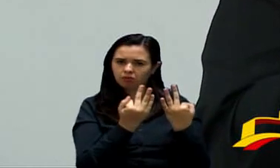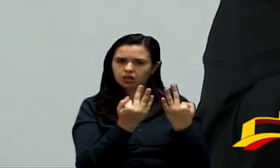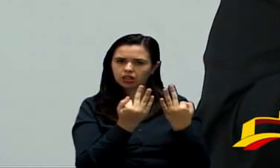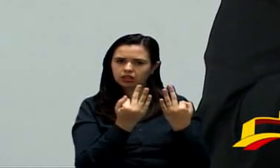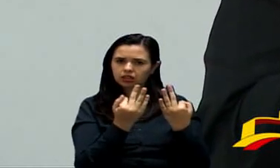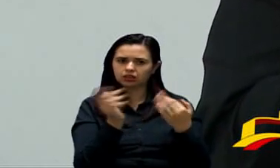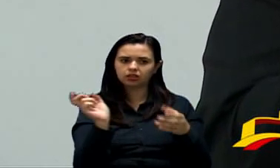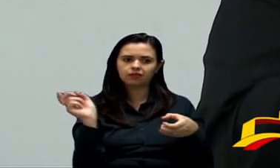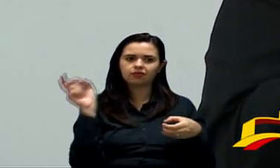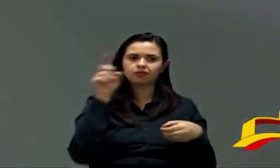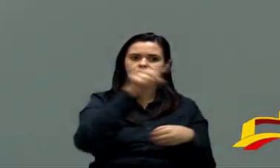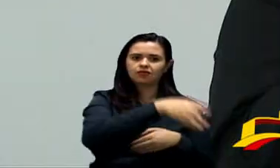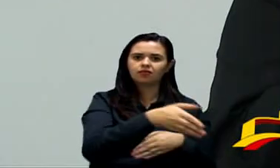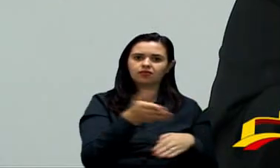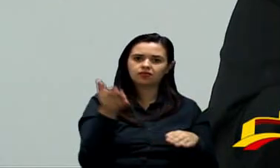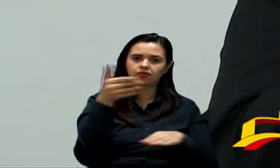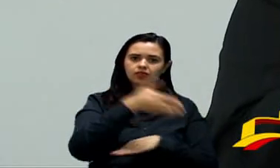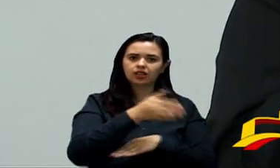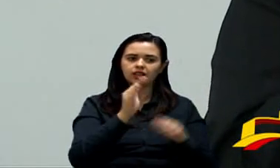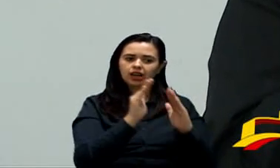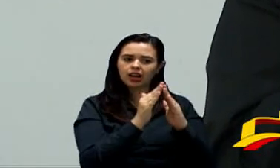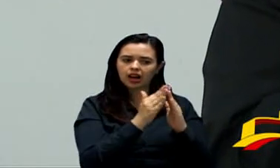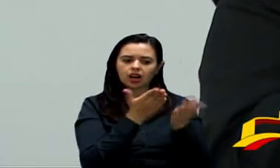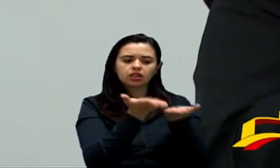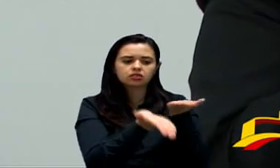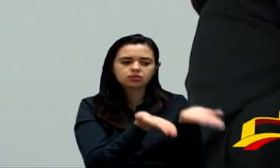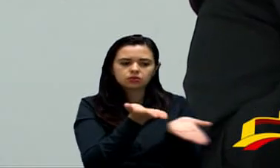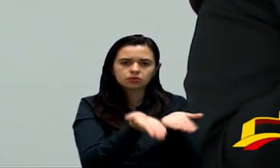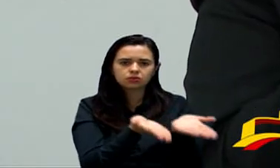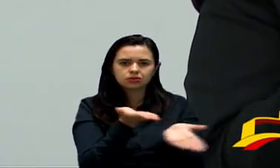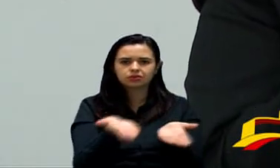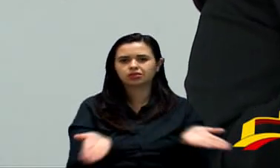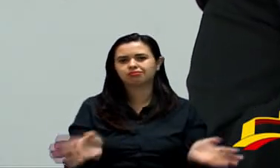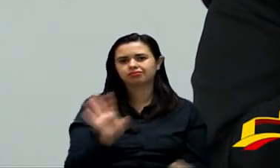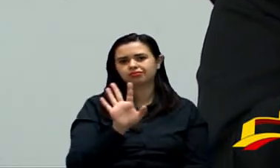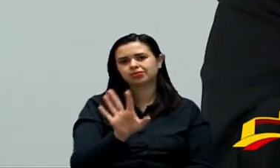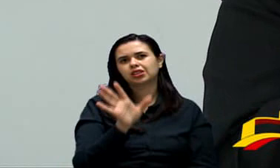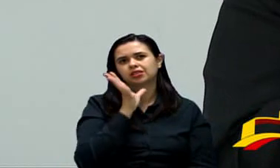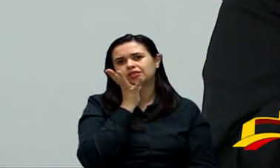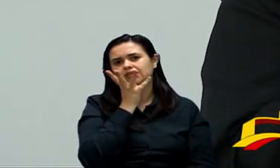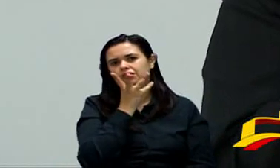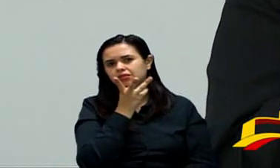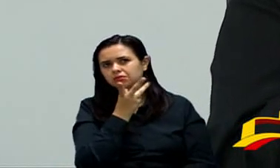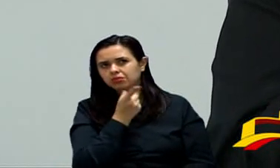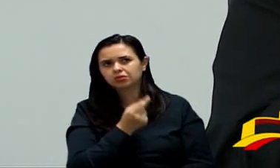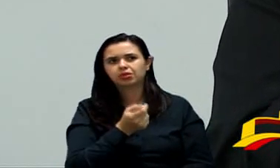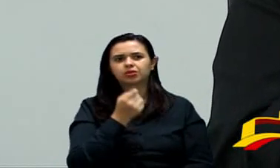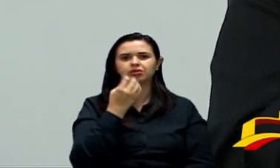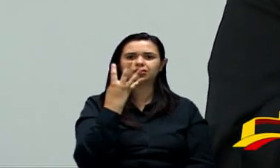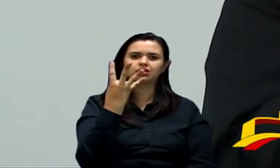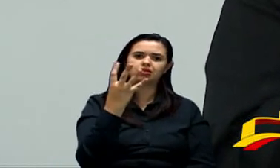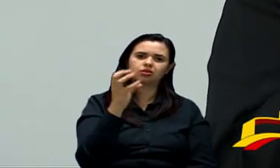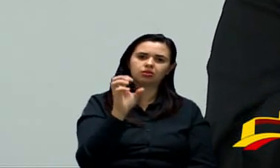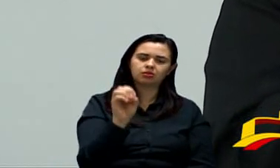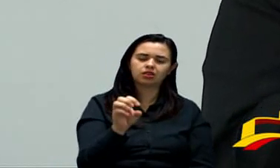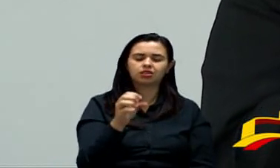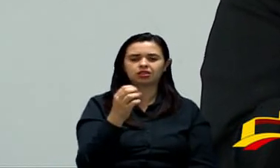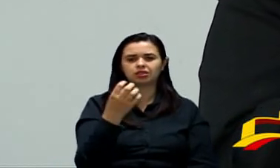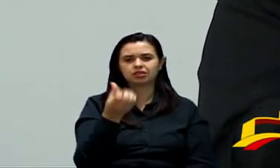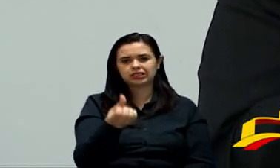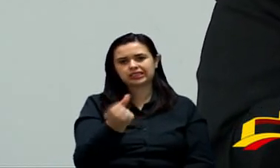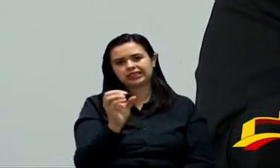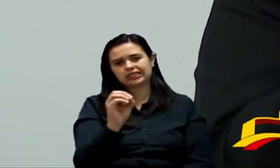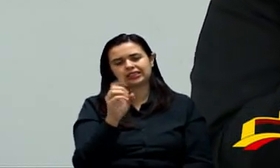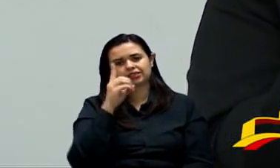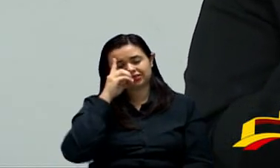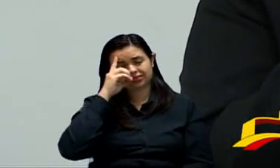e a primeira vez a equipe passa lá. Só que está demorando 45, 60 dias, 70 dias. E uma pessoa acamada,